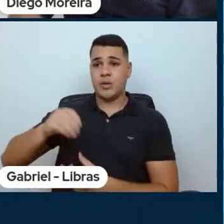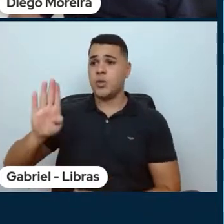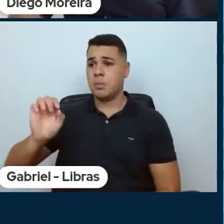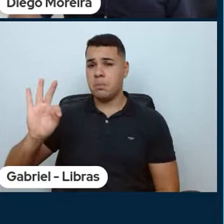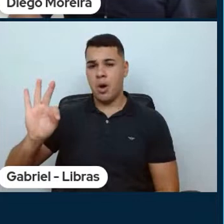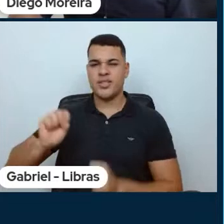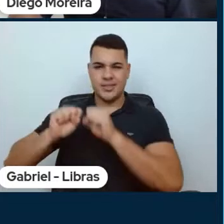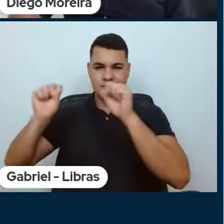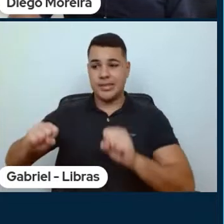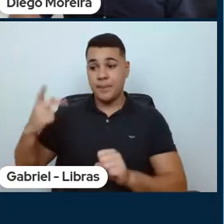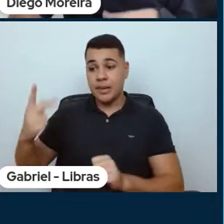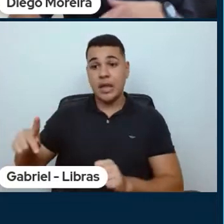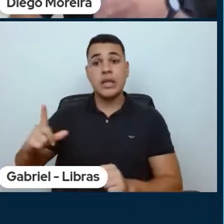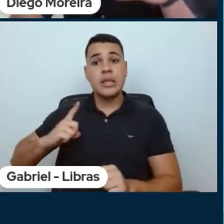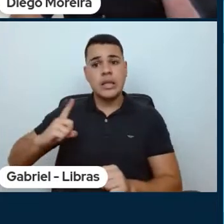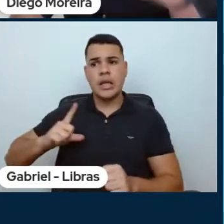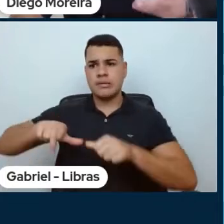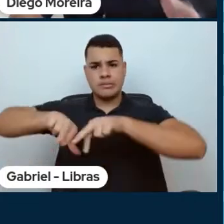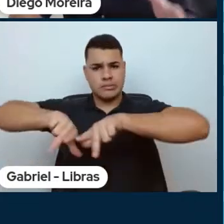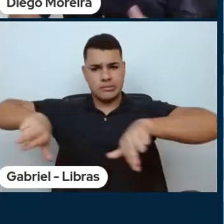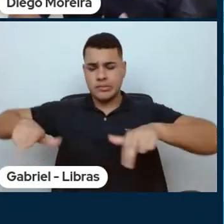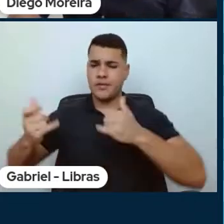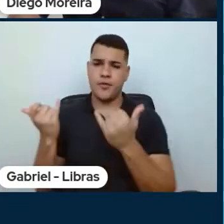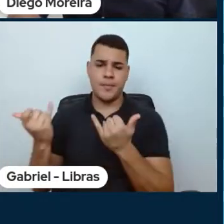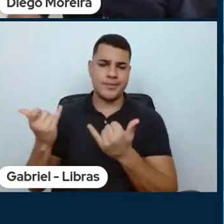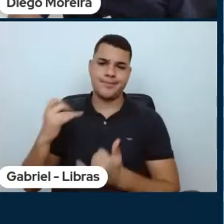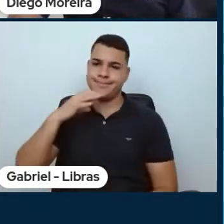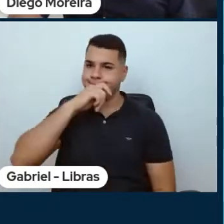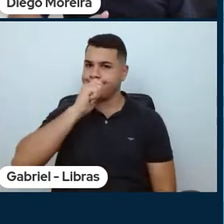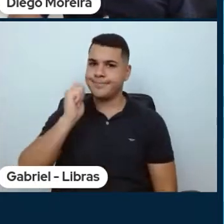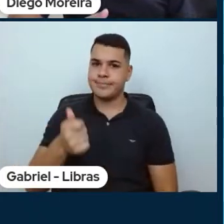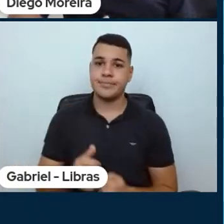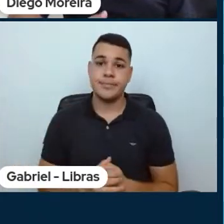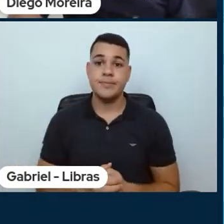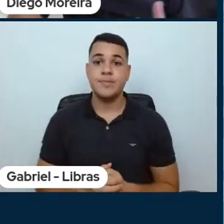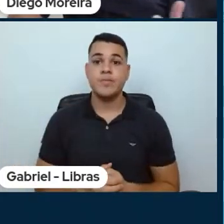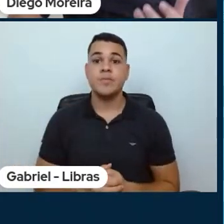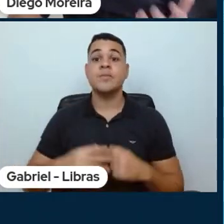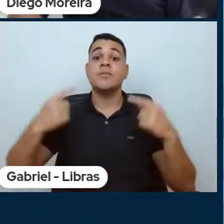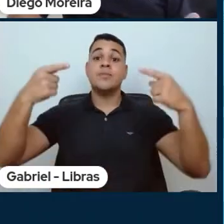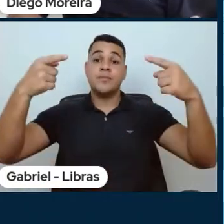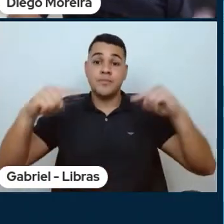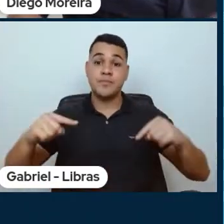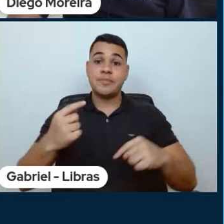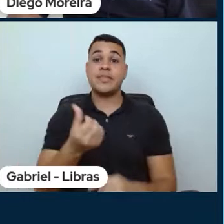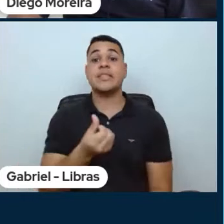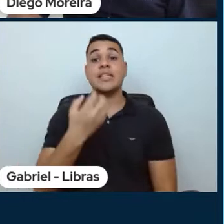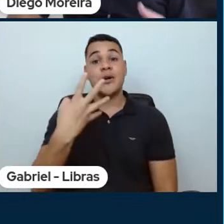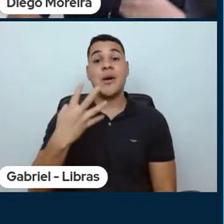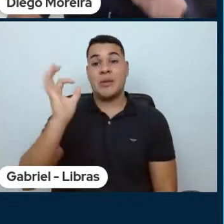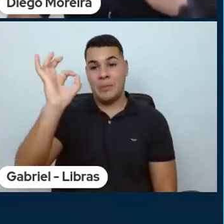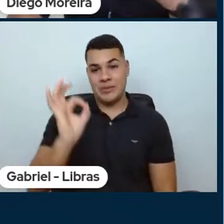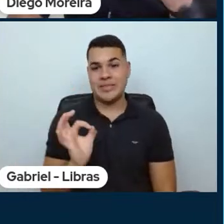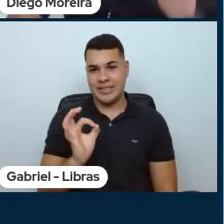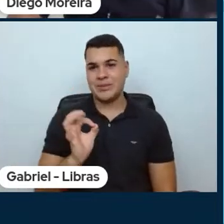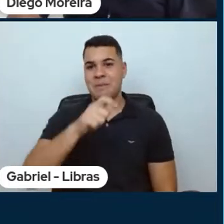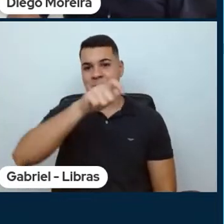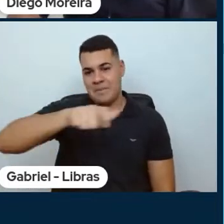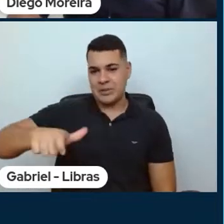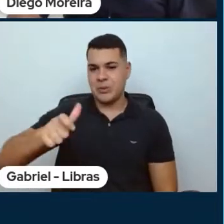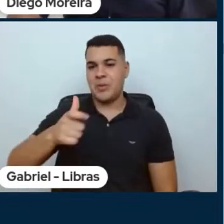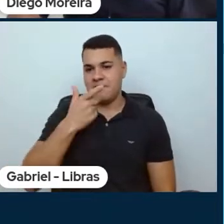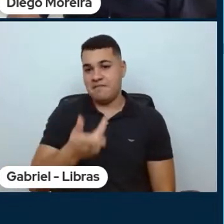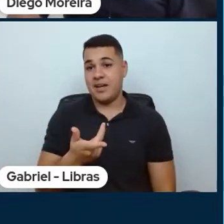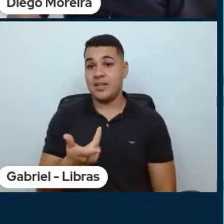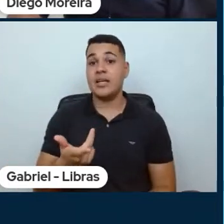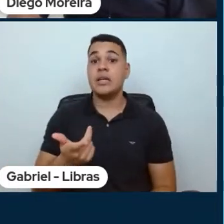eficaz, né. Outros 64% dizem que isso impedirá de ter que se repetir. De novo, se a gente tiver